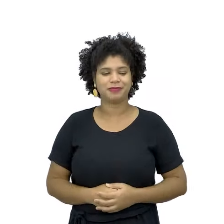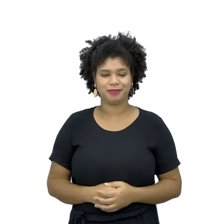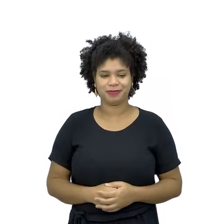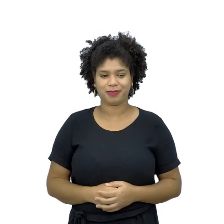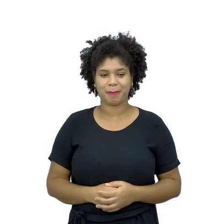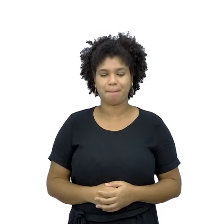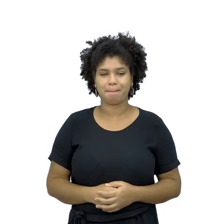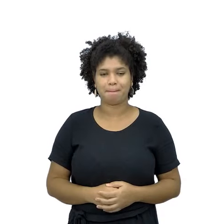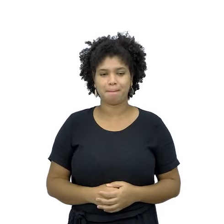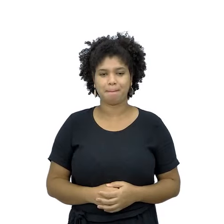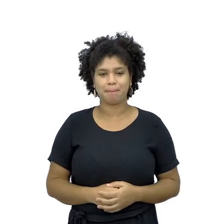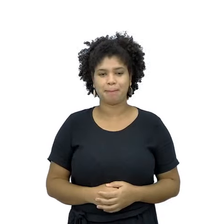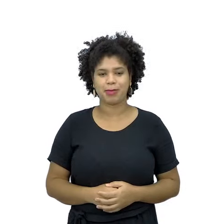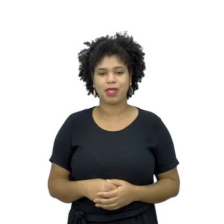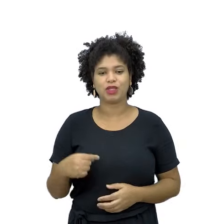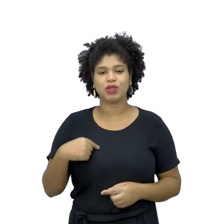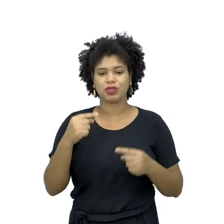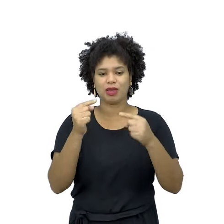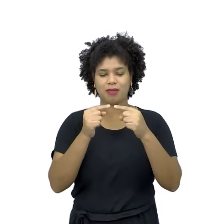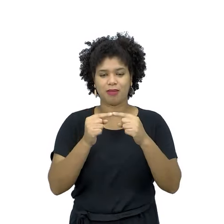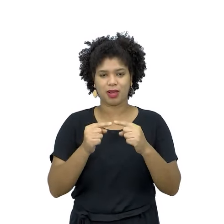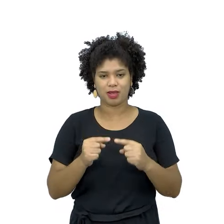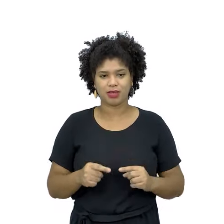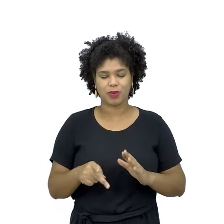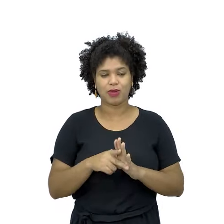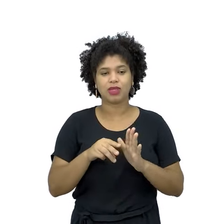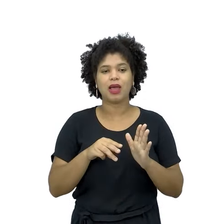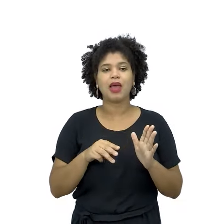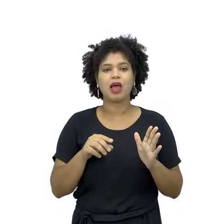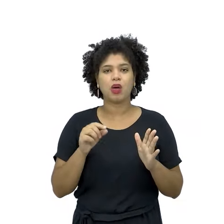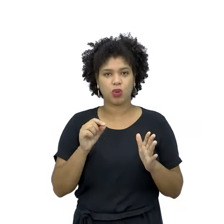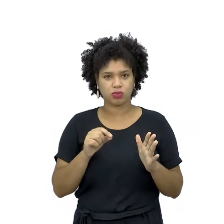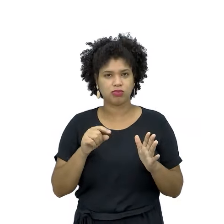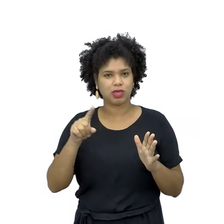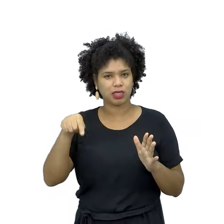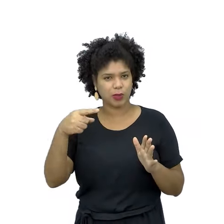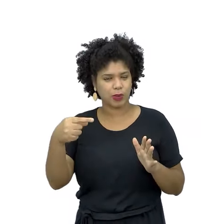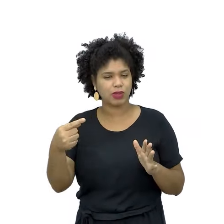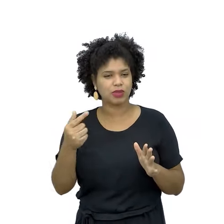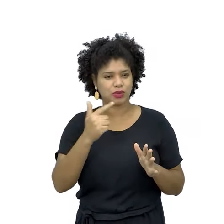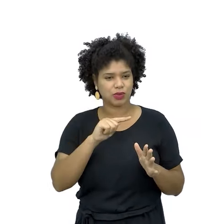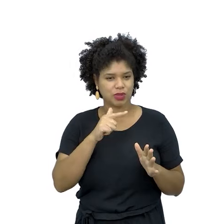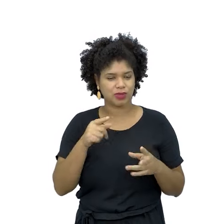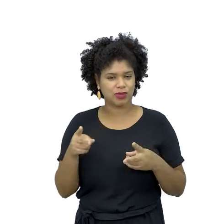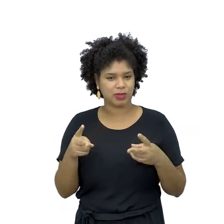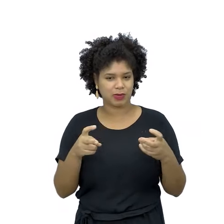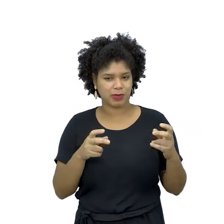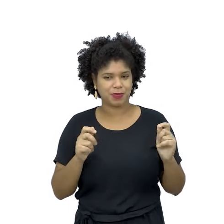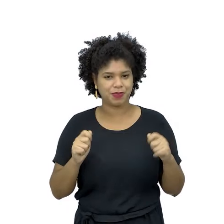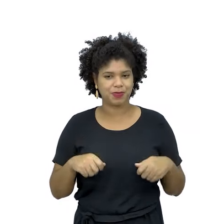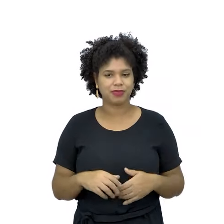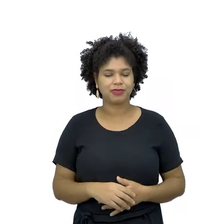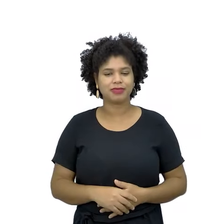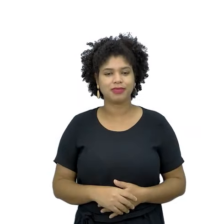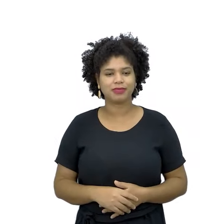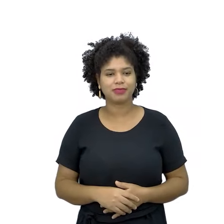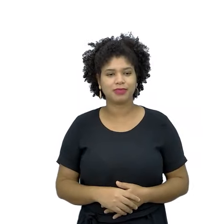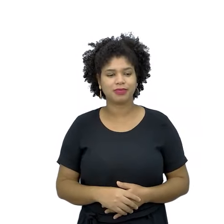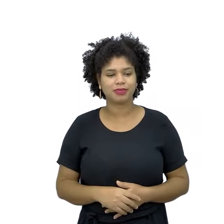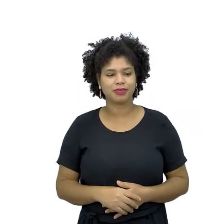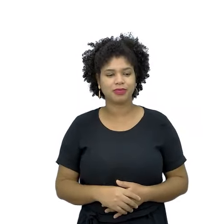está aplicando a metodologia que a gente vai aplicar um pouquinho mais para frente. Bom, como eu disse